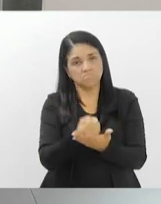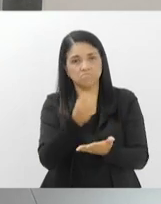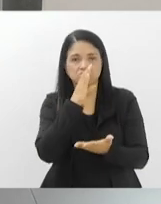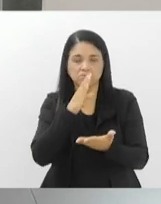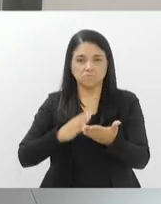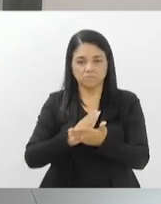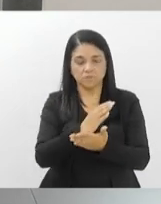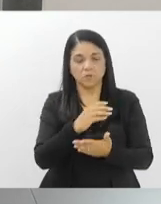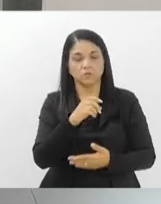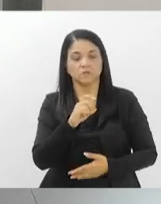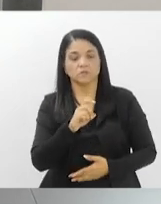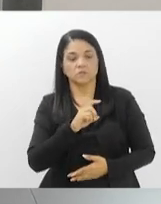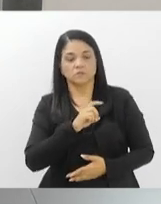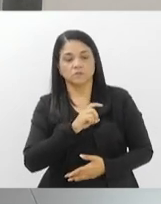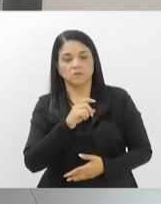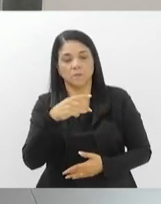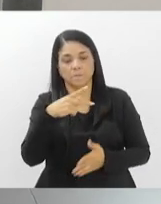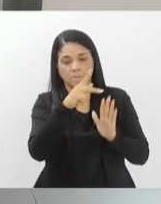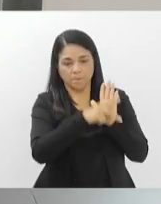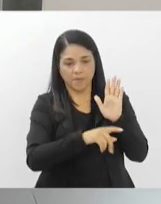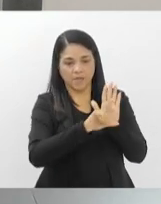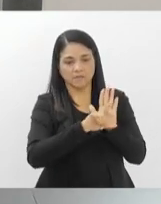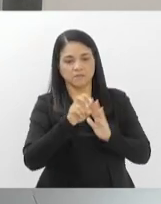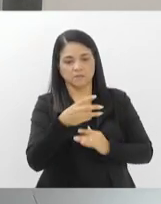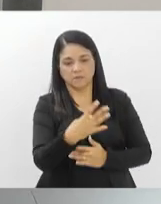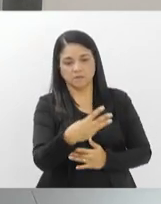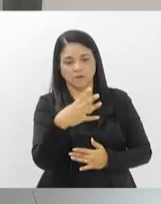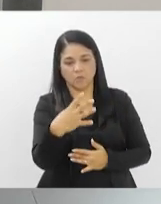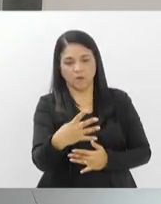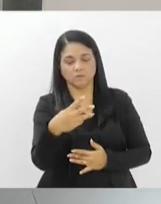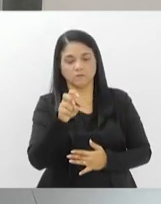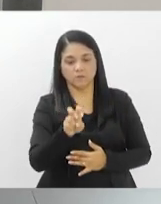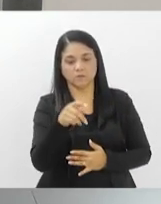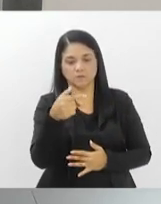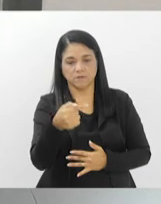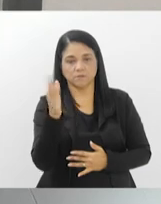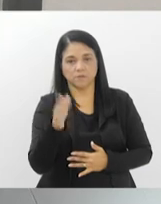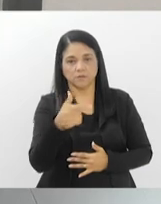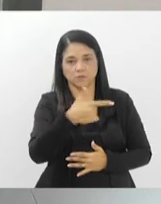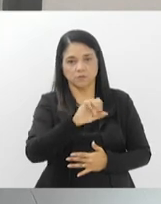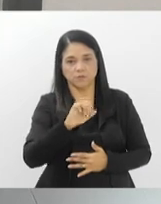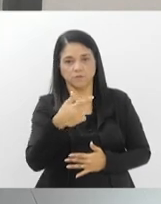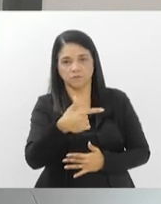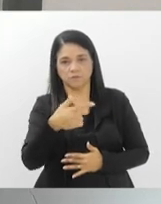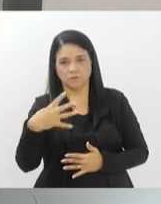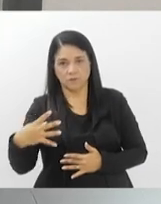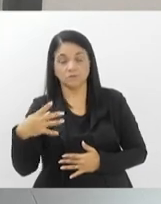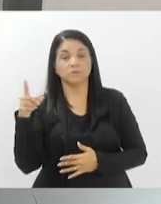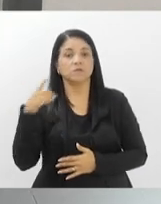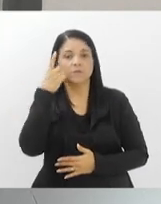5 da pauta. PL 3457 de 24, de autoria do deputado Thiago Gagliasso,